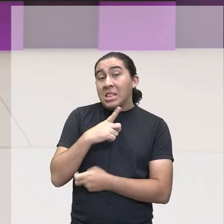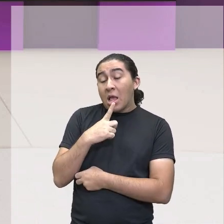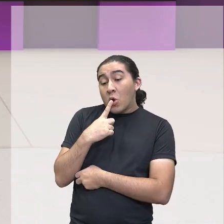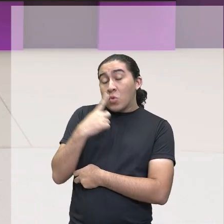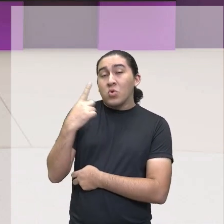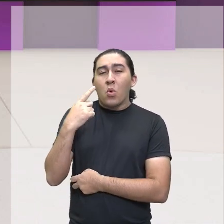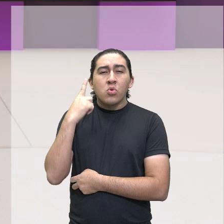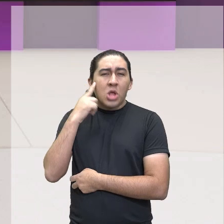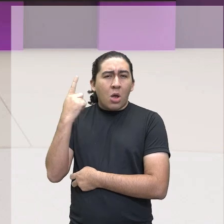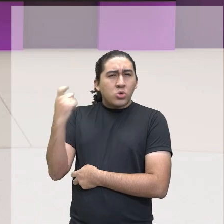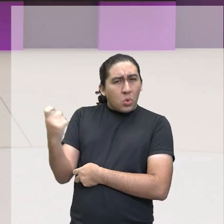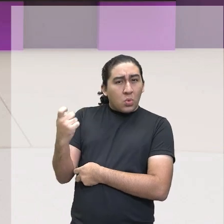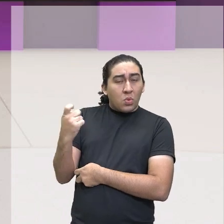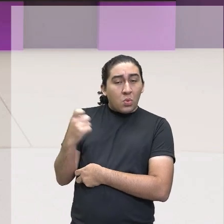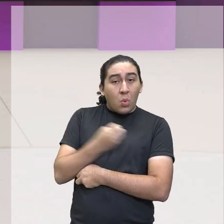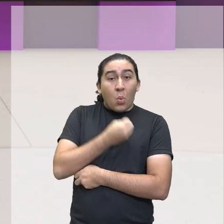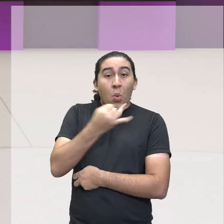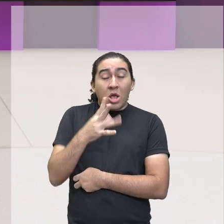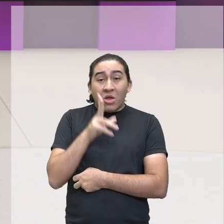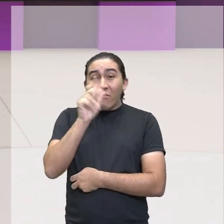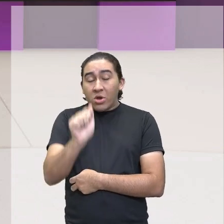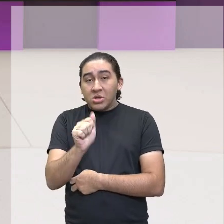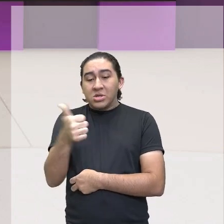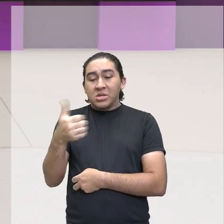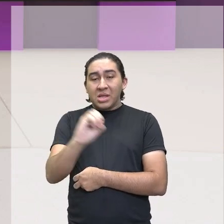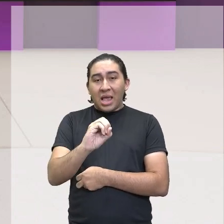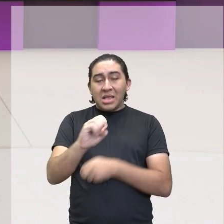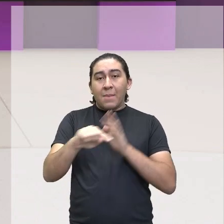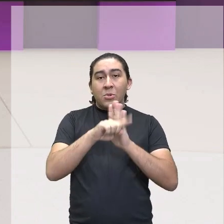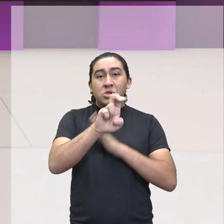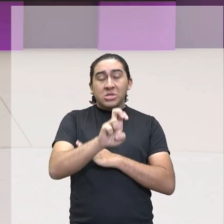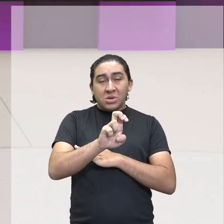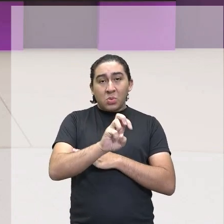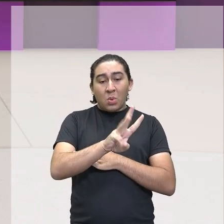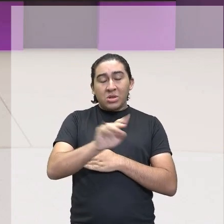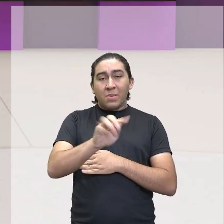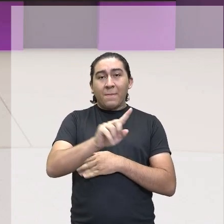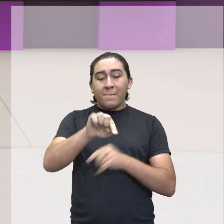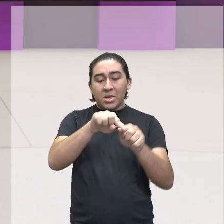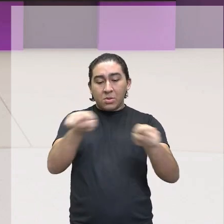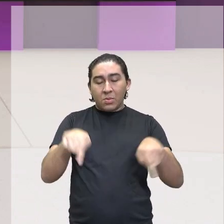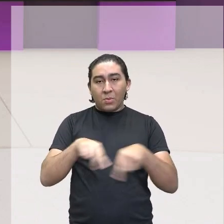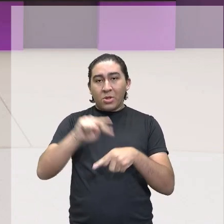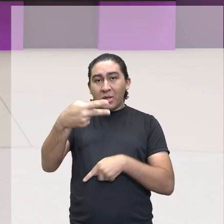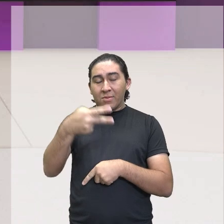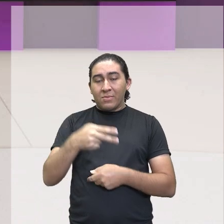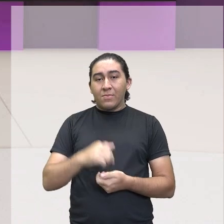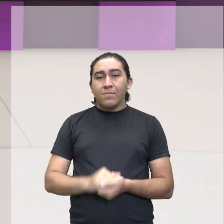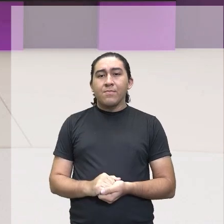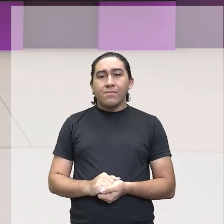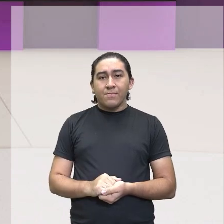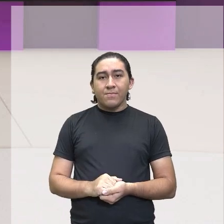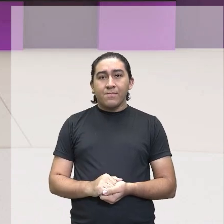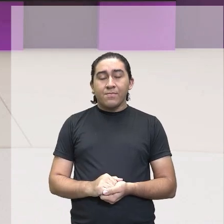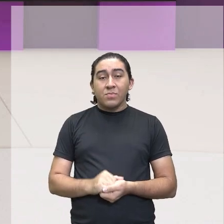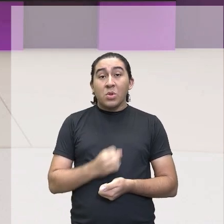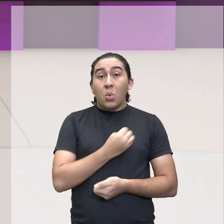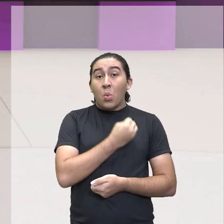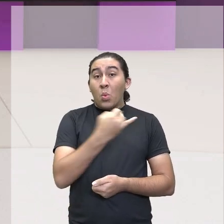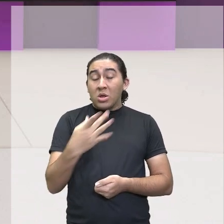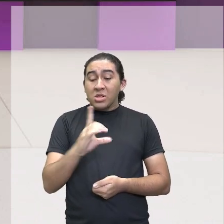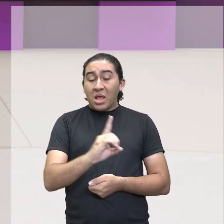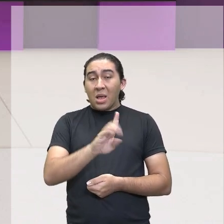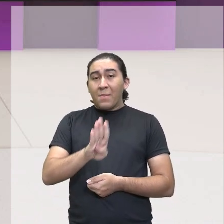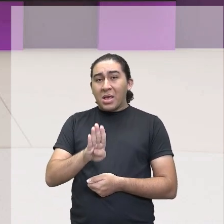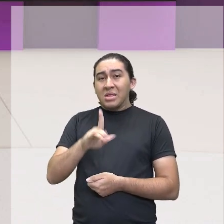som com intensidade de 10 elevado a menos 5 watts por metro quadrado. A quantos decibéis esse